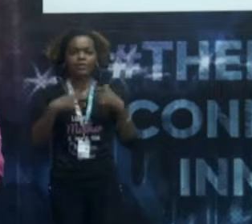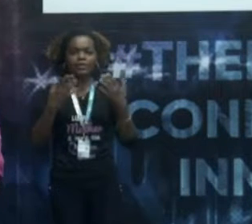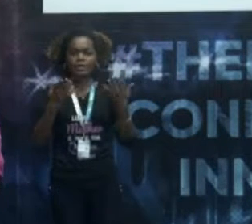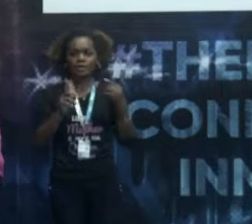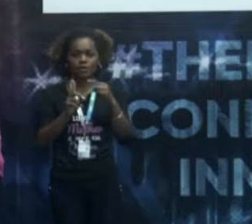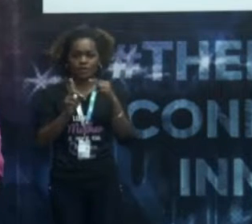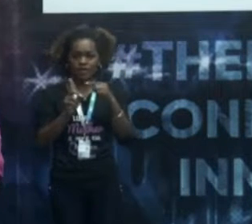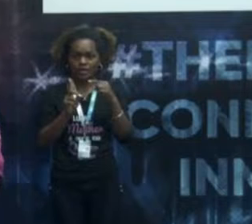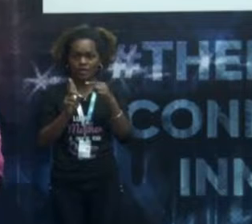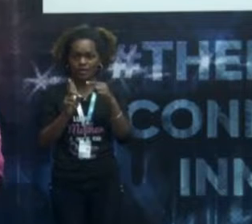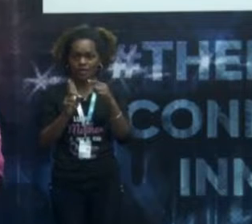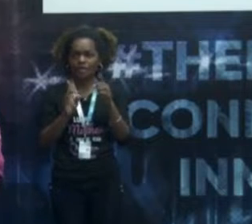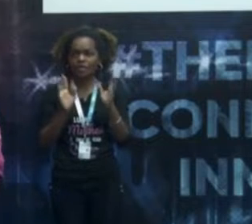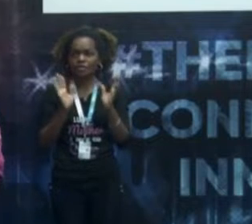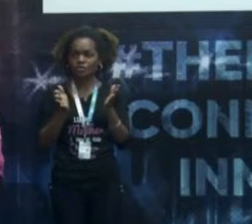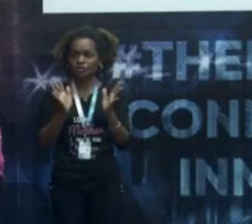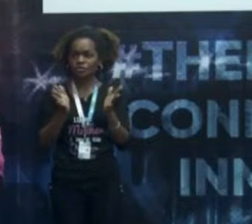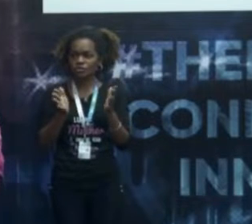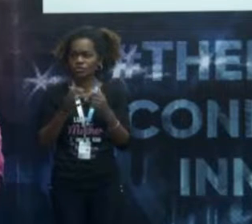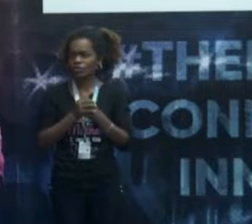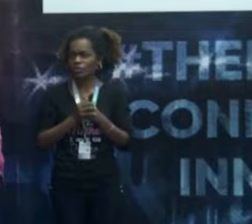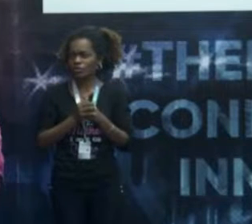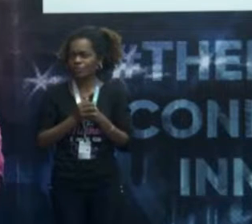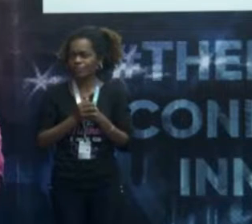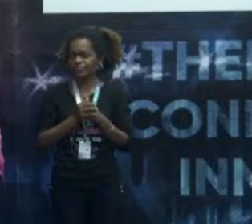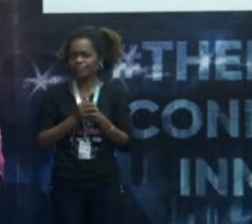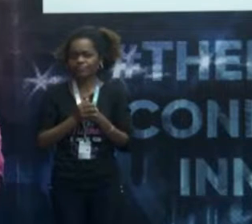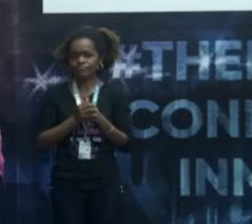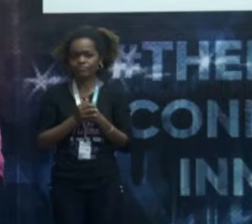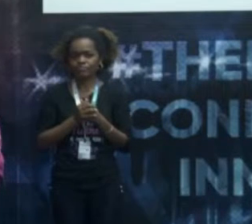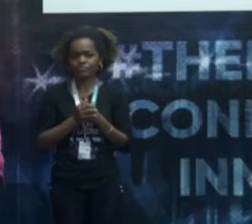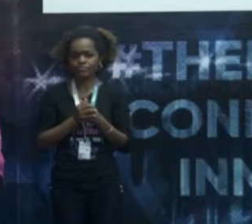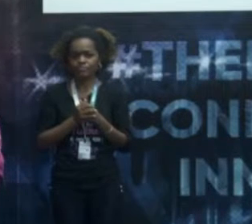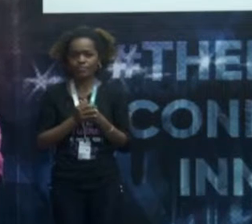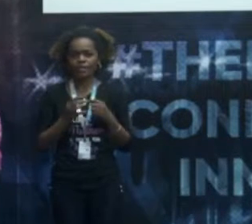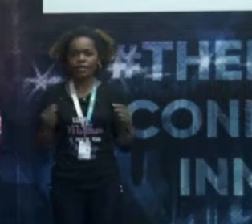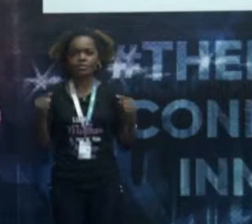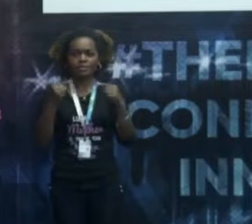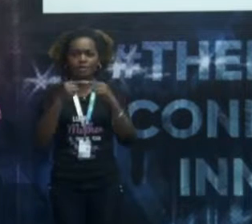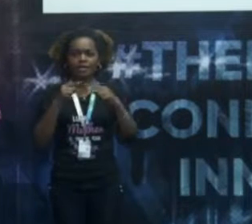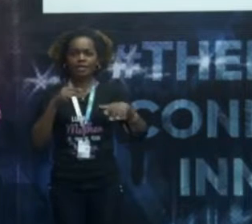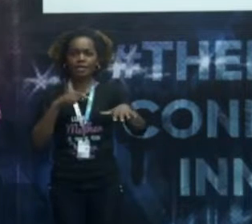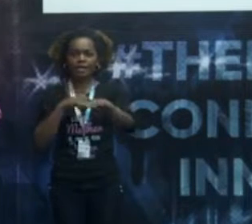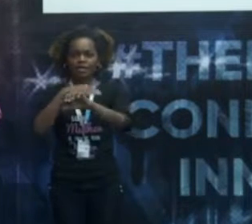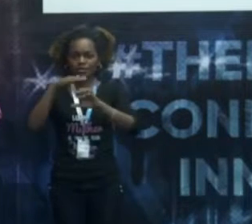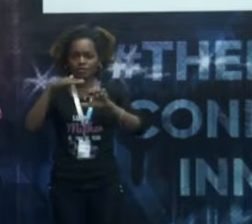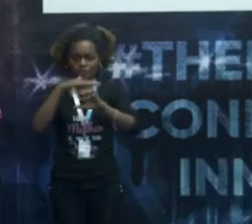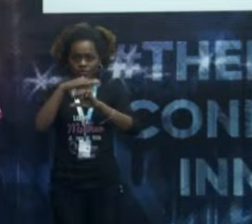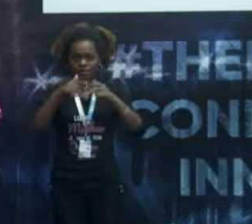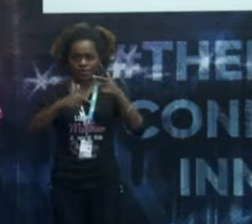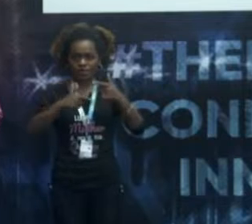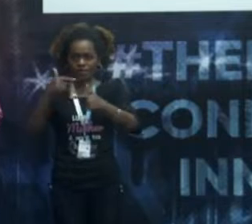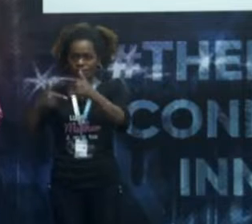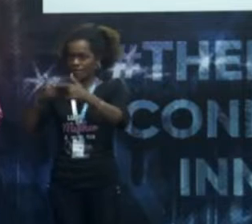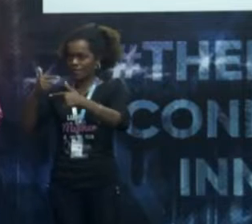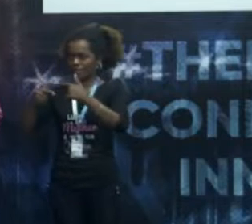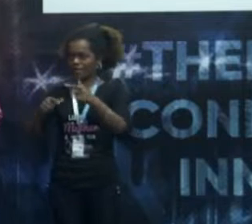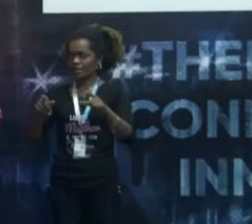eu já rodei um pouco aí no que diz respeito ao mercado de trabalho e também